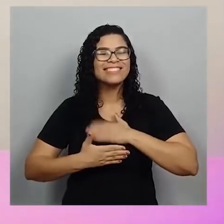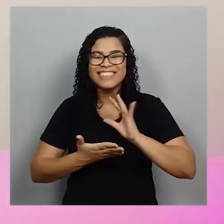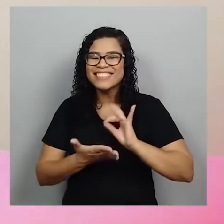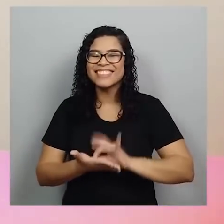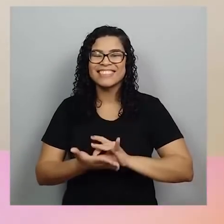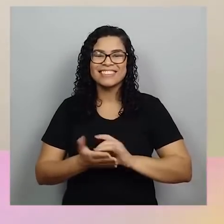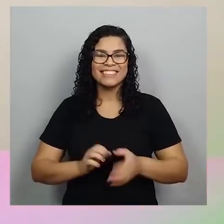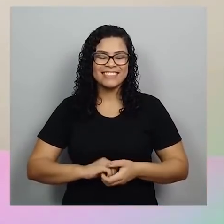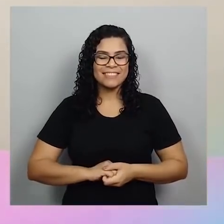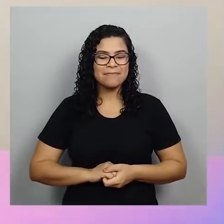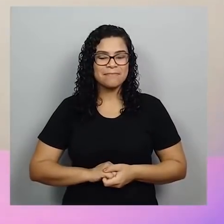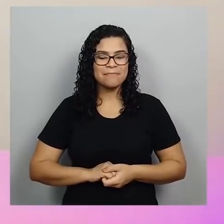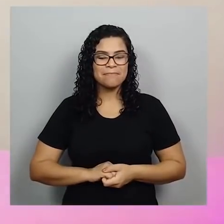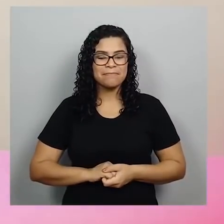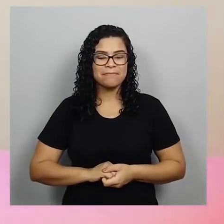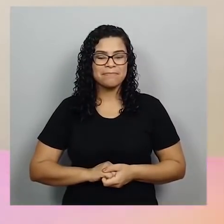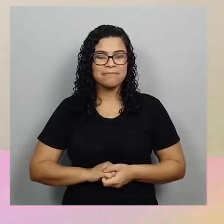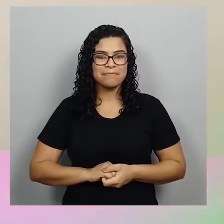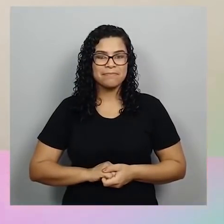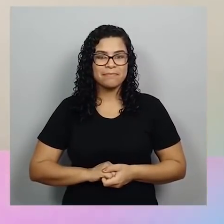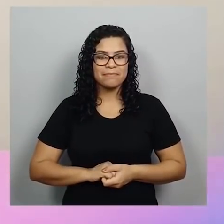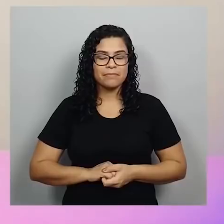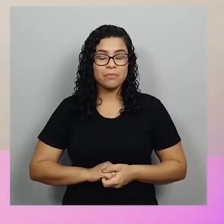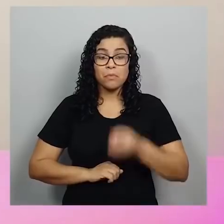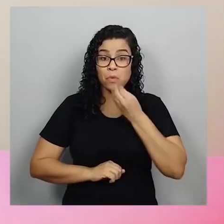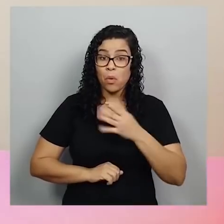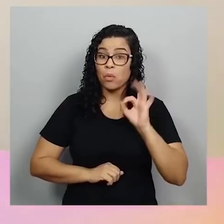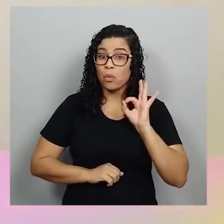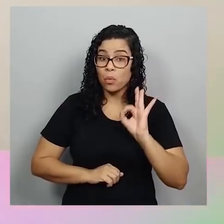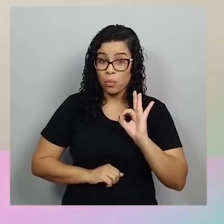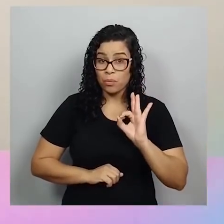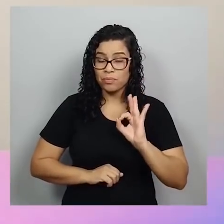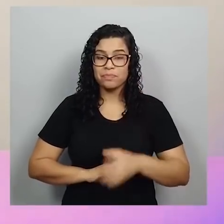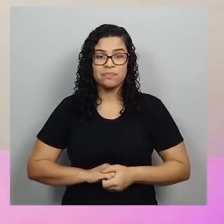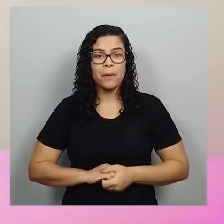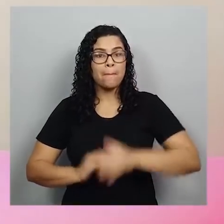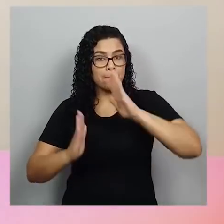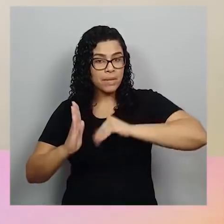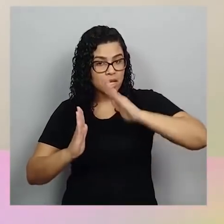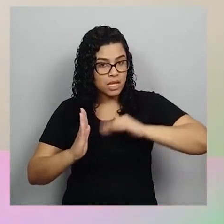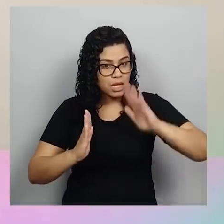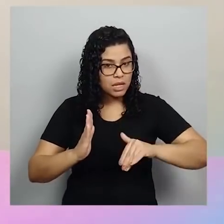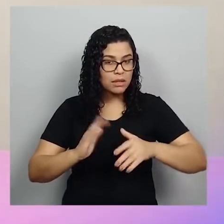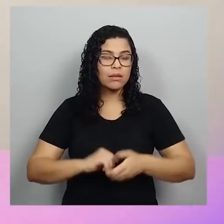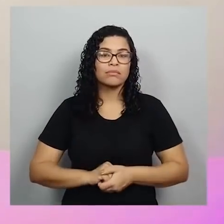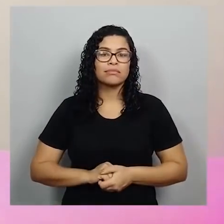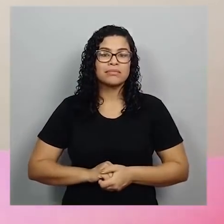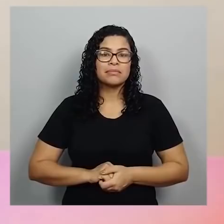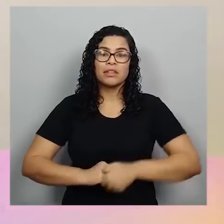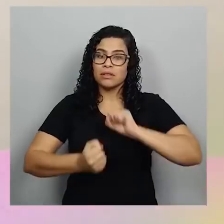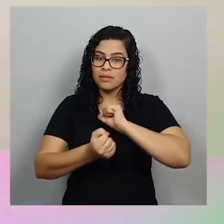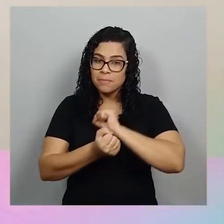gostar. O ideal é que você pinte uma camada